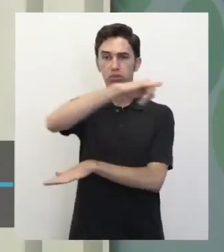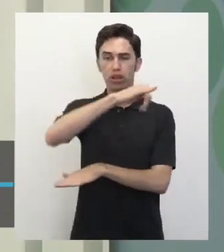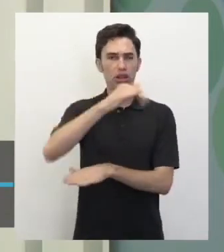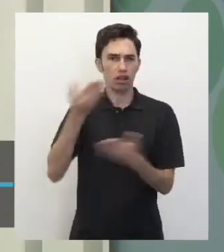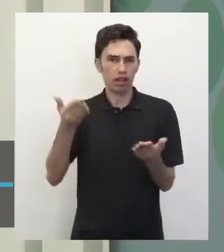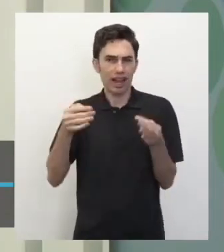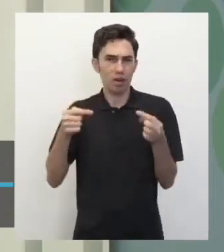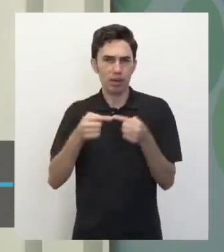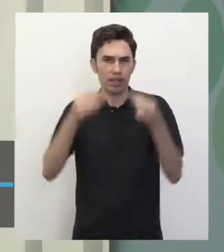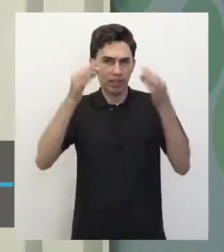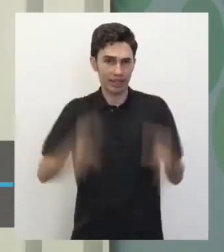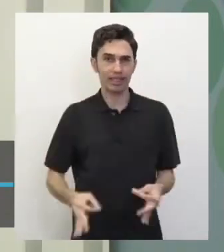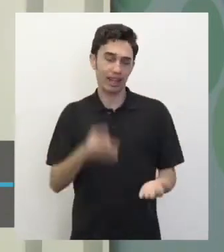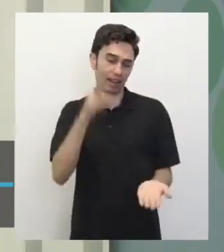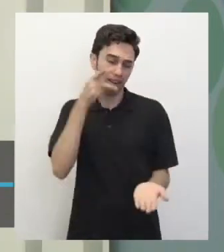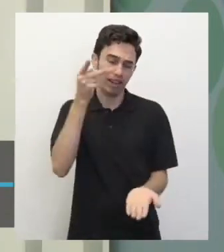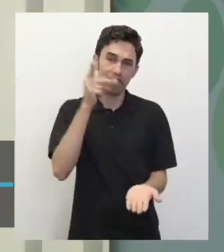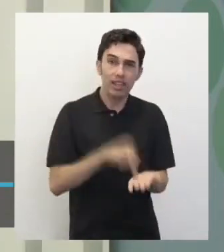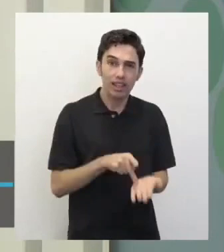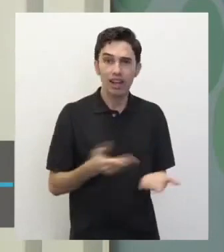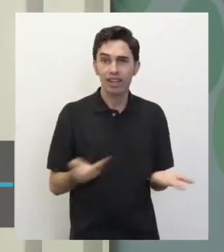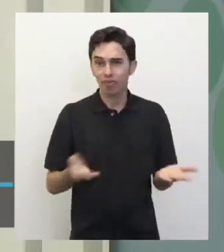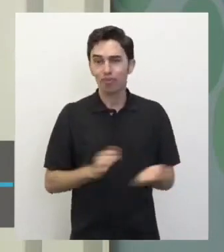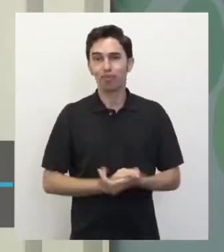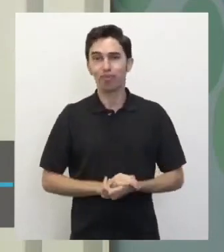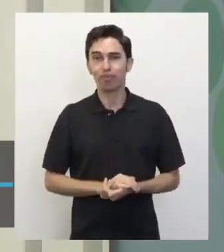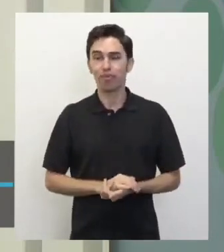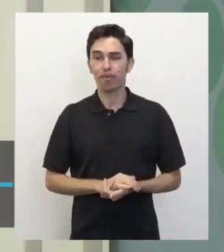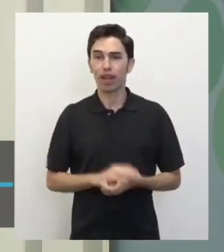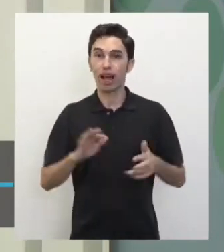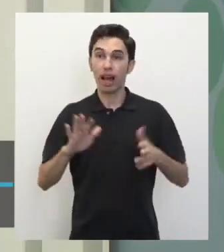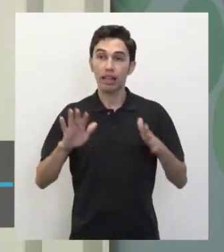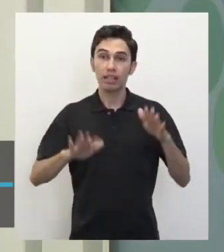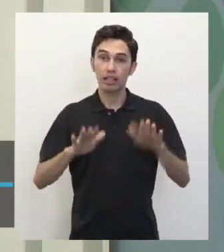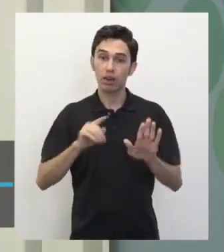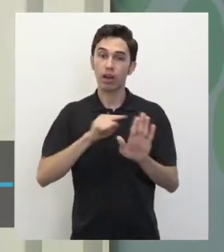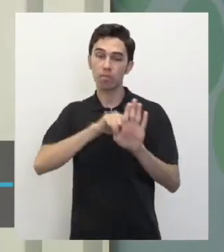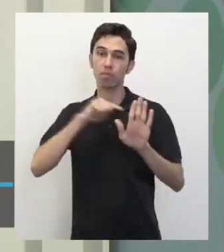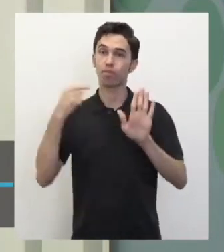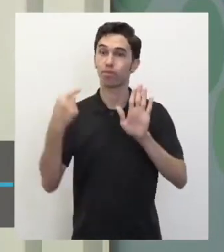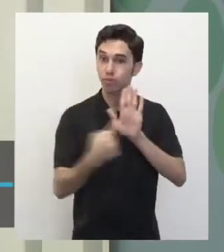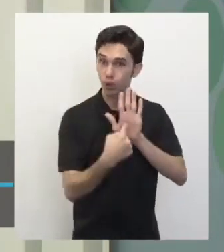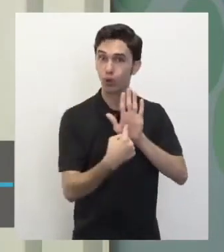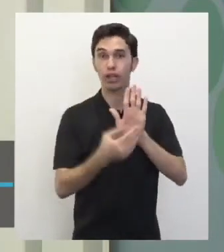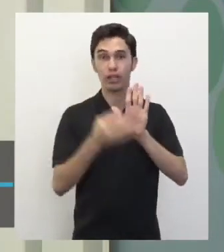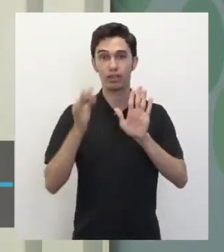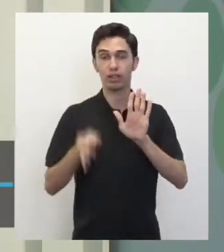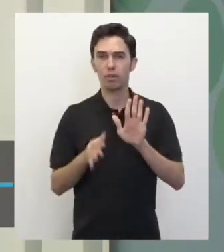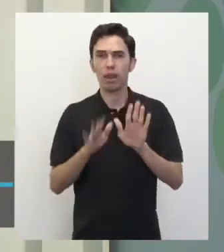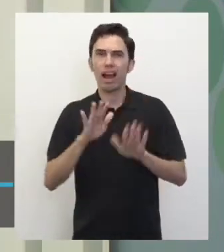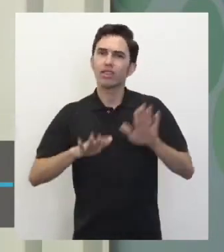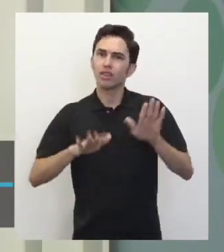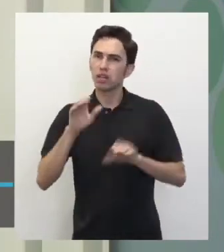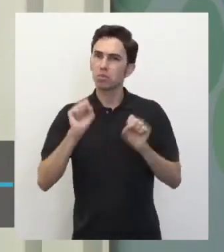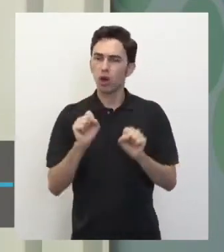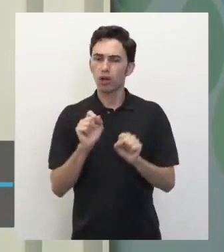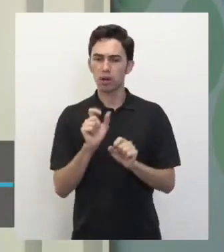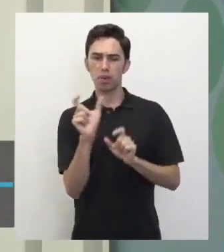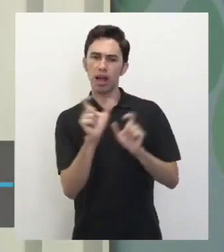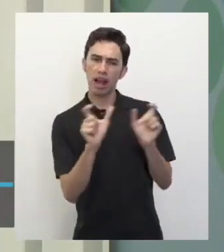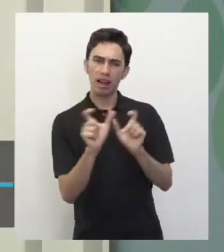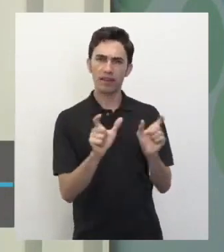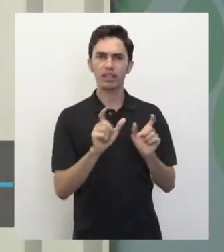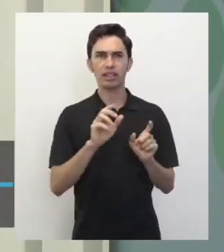ser estritamente em linguagem denotativa. Pode, uma vez ou outra, usar figuras de linguagem, mas sempre buscando